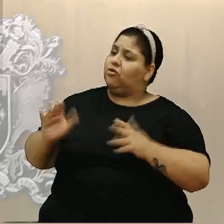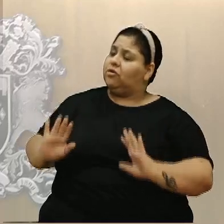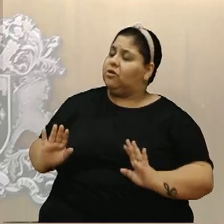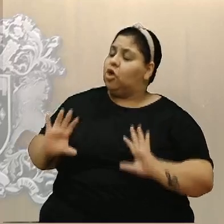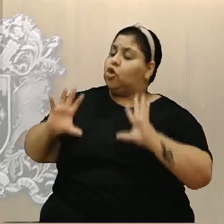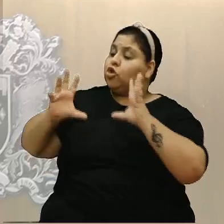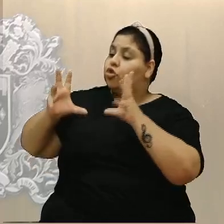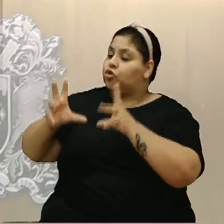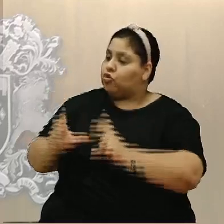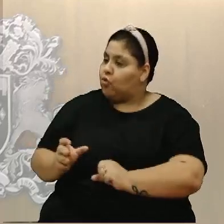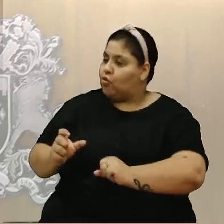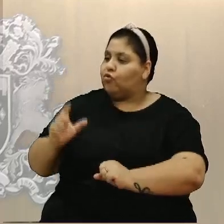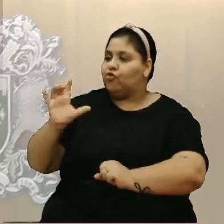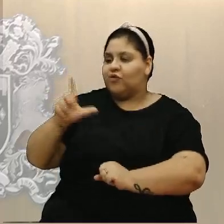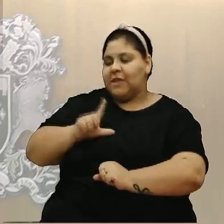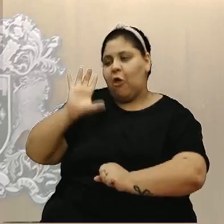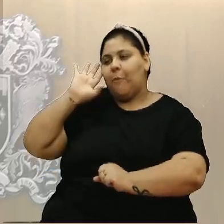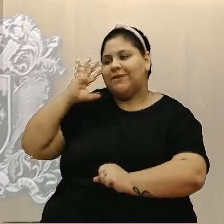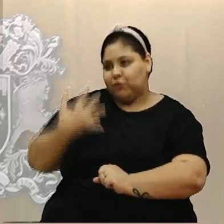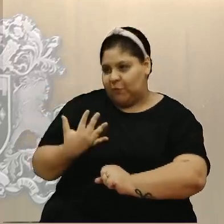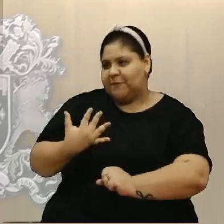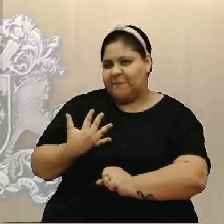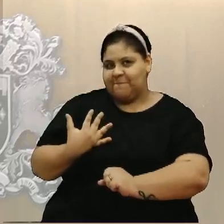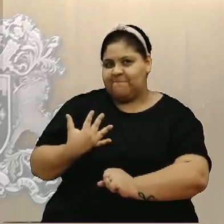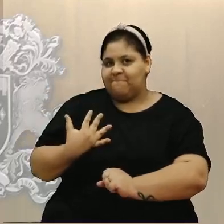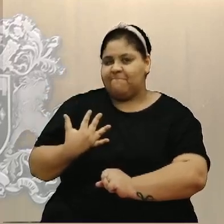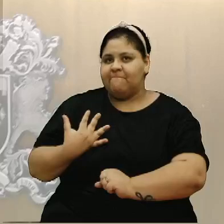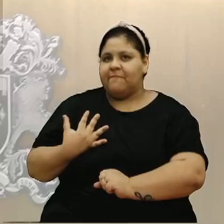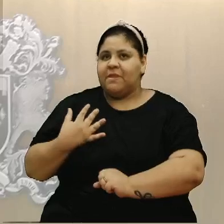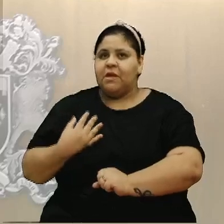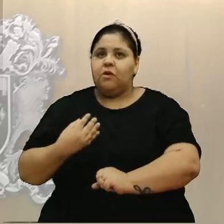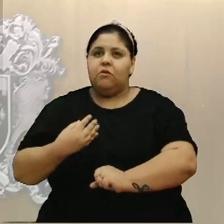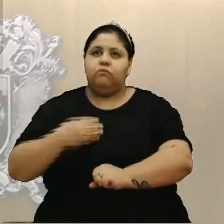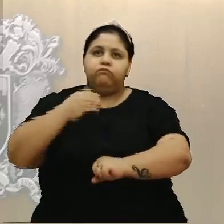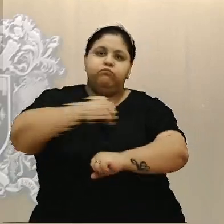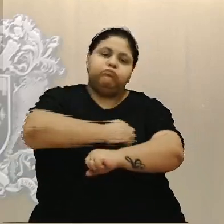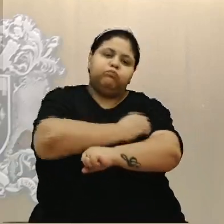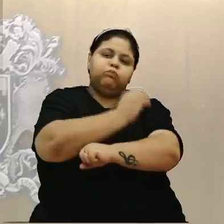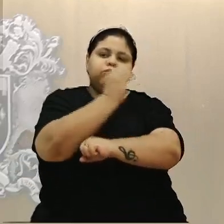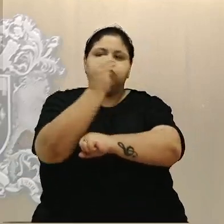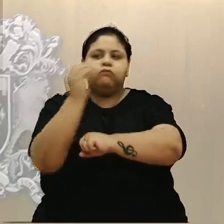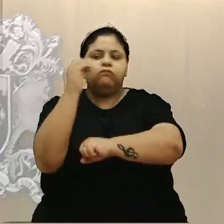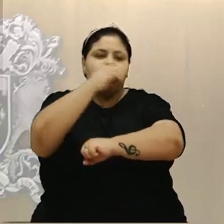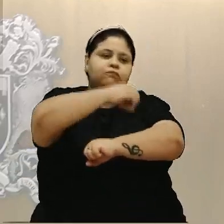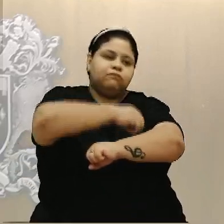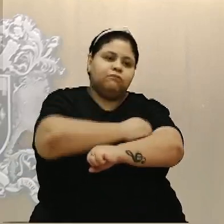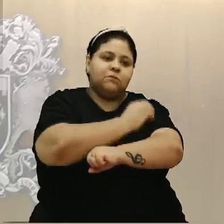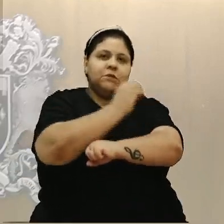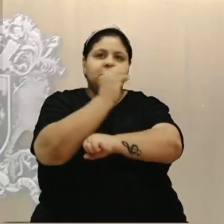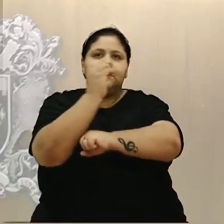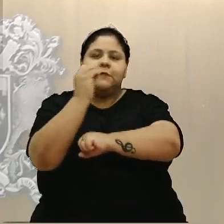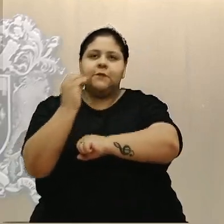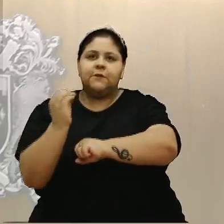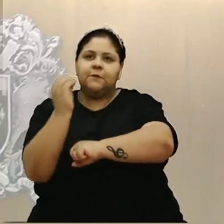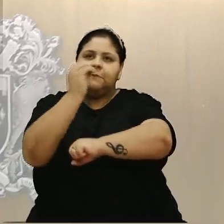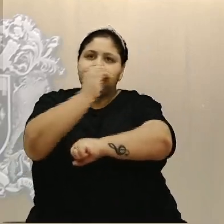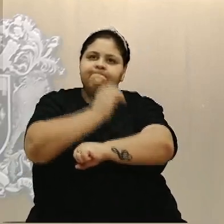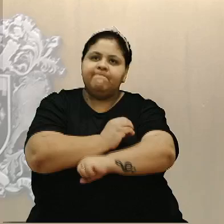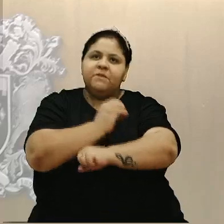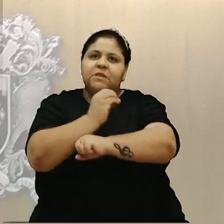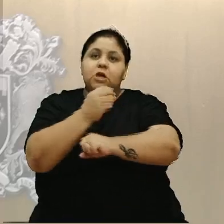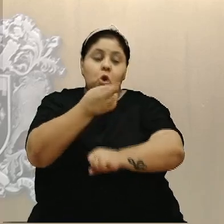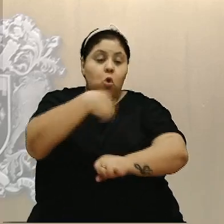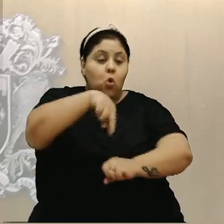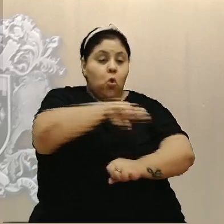tudo há uma solução. E os dias foram passando, e todas as vezes que aquele religioso chegava